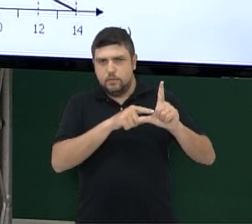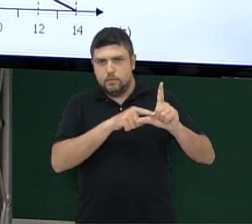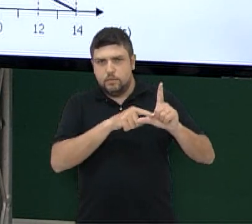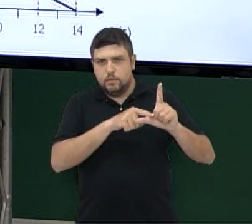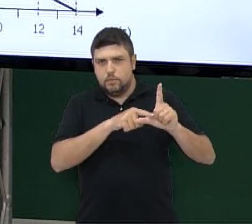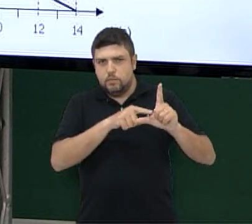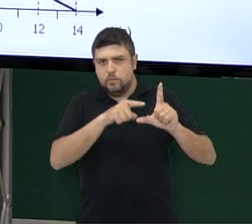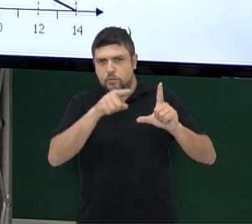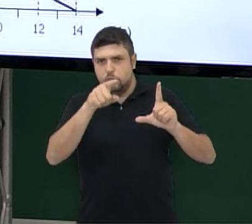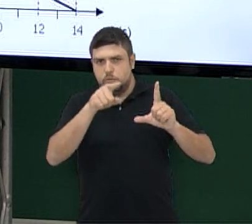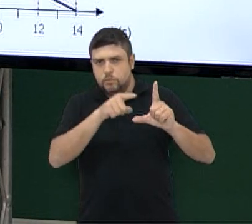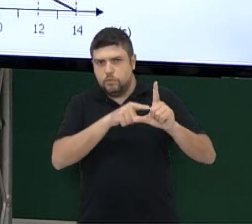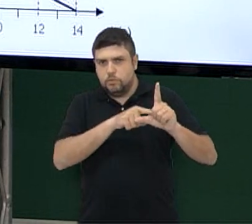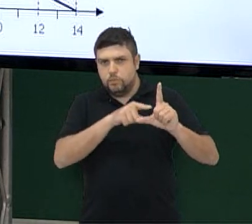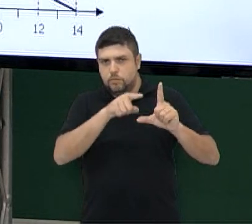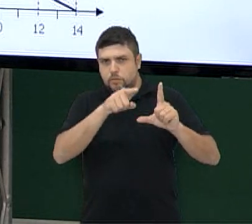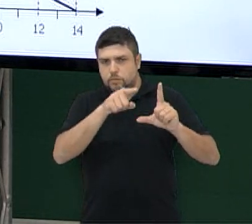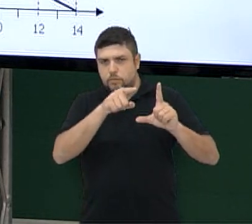trecho 1,